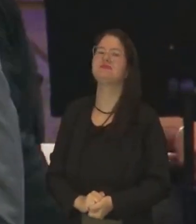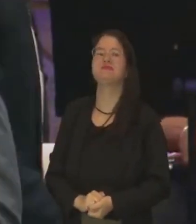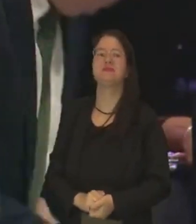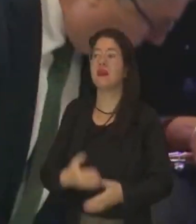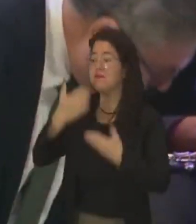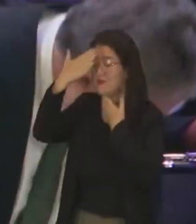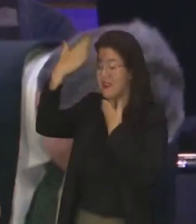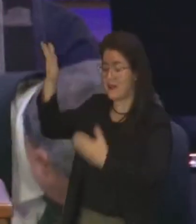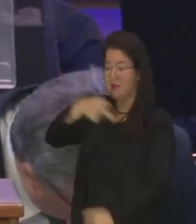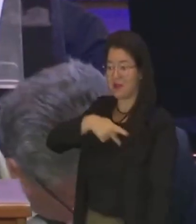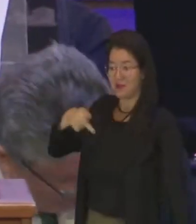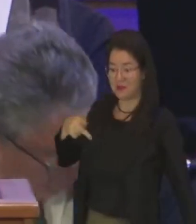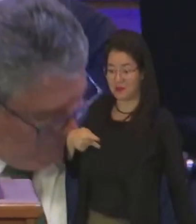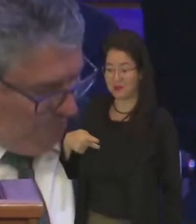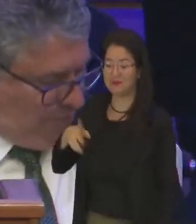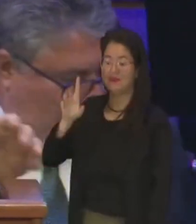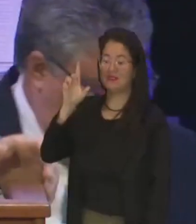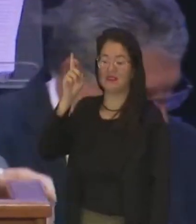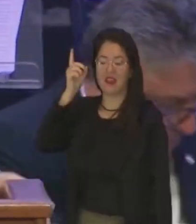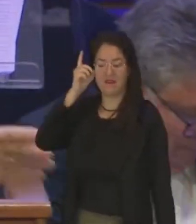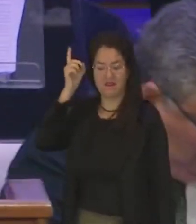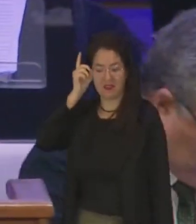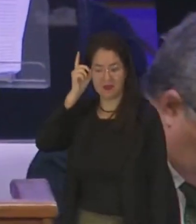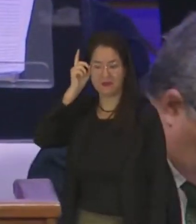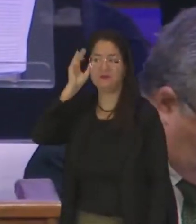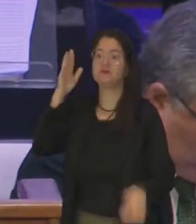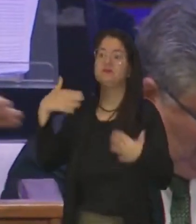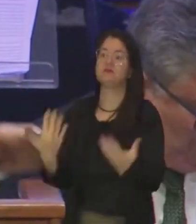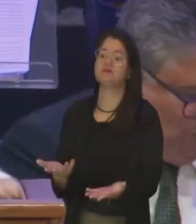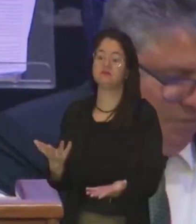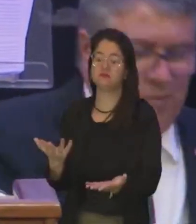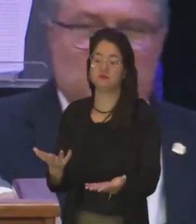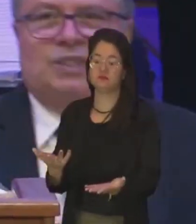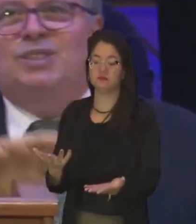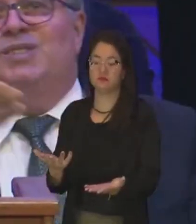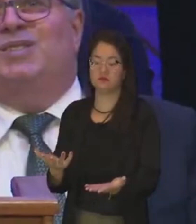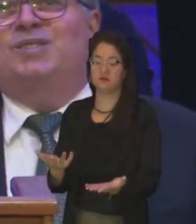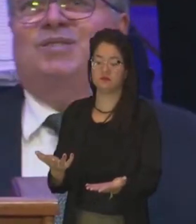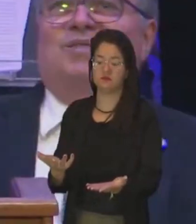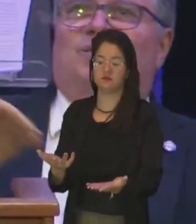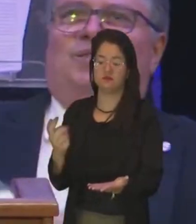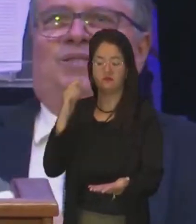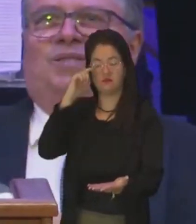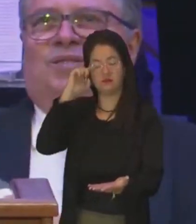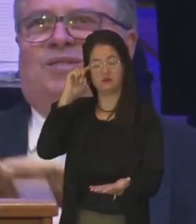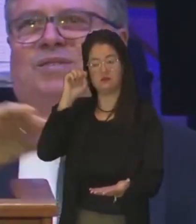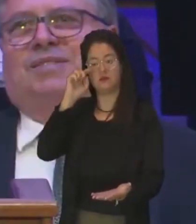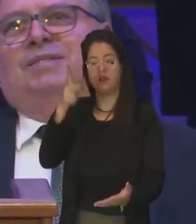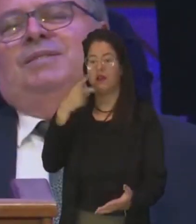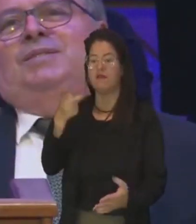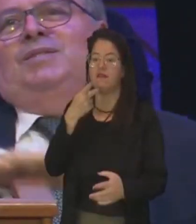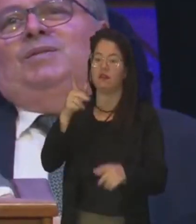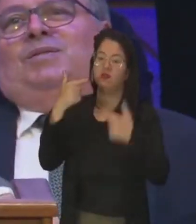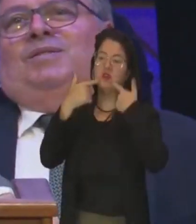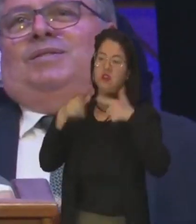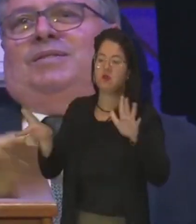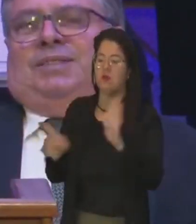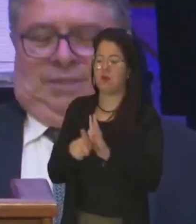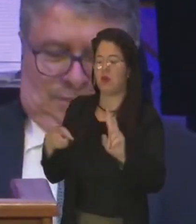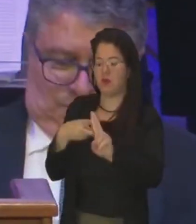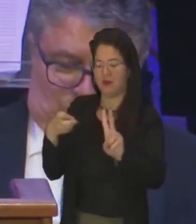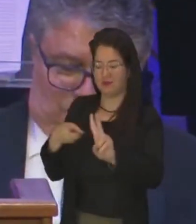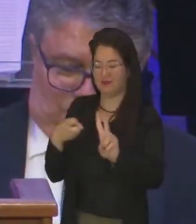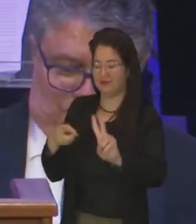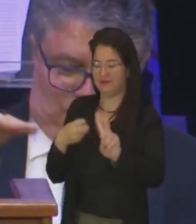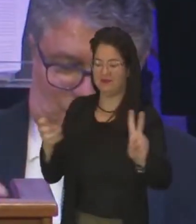Muito obrigado, pastor Davi. Tô acamando que quadra, quem pses nat crai comando que psek bam não pibuman, canto direto